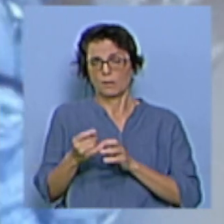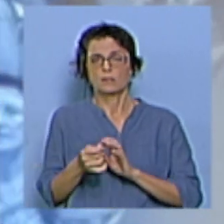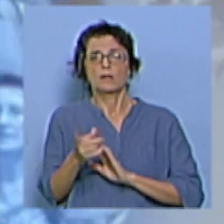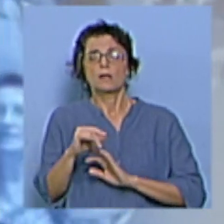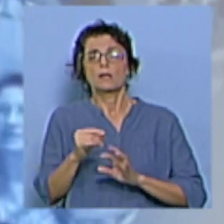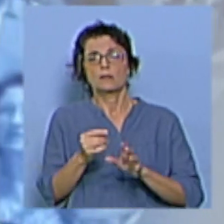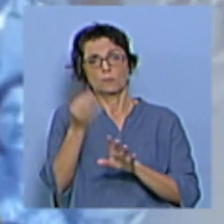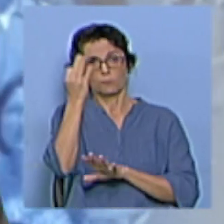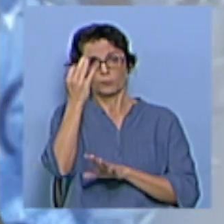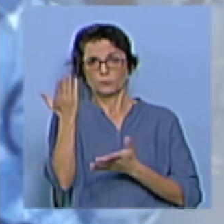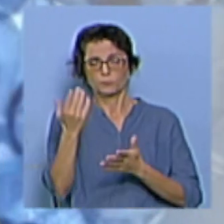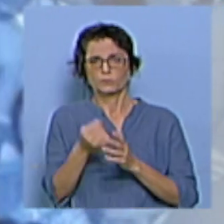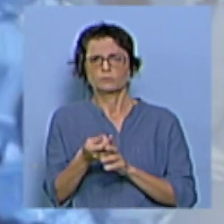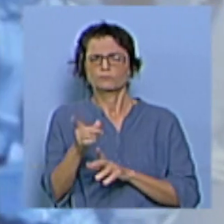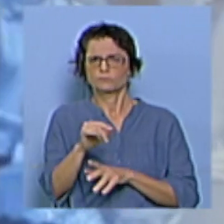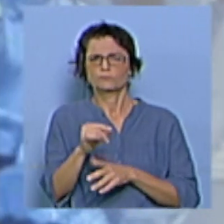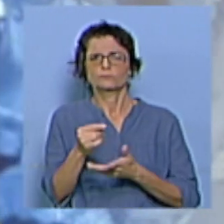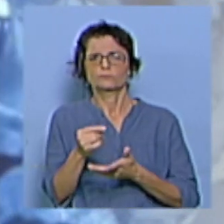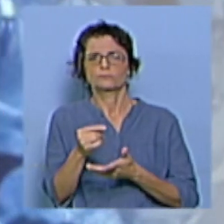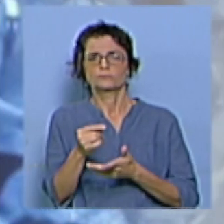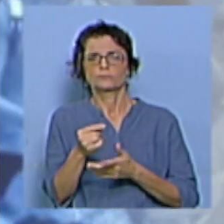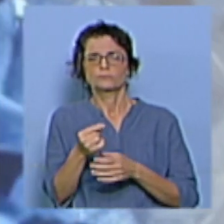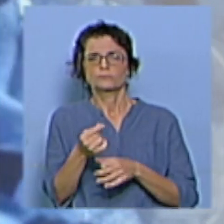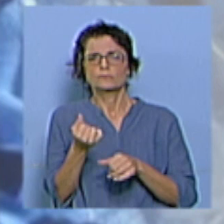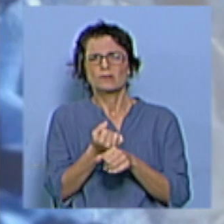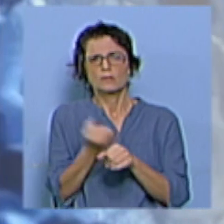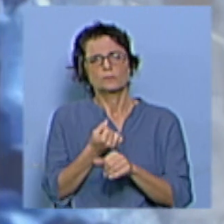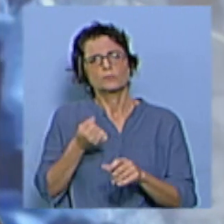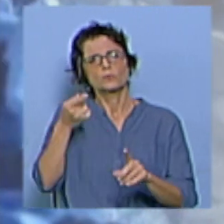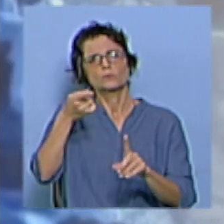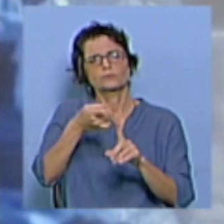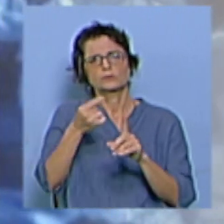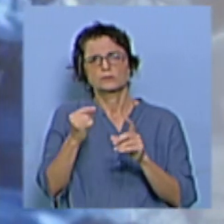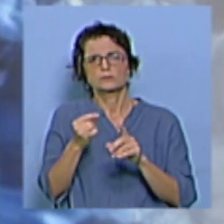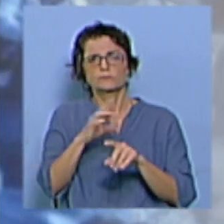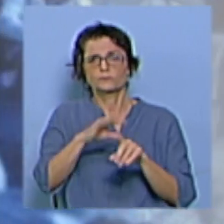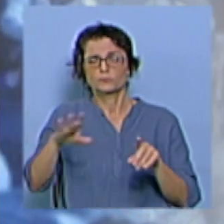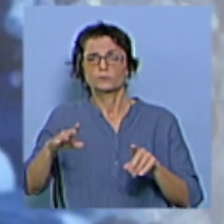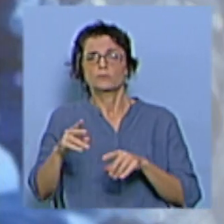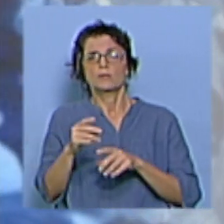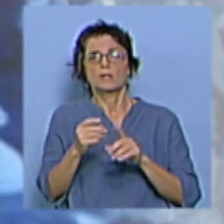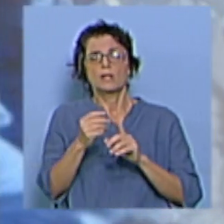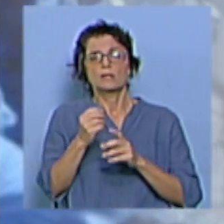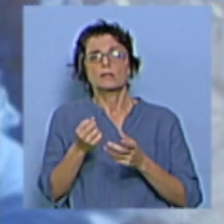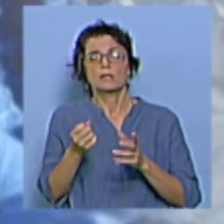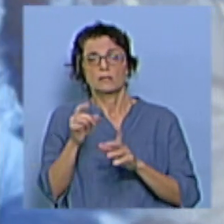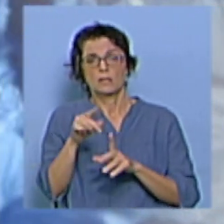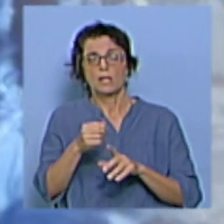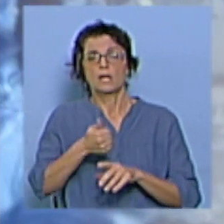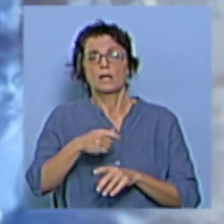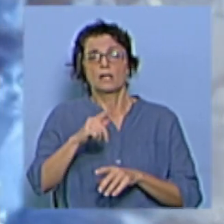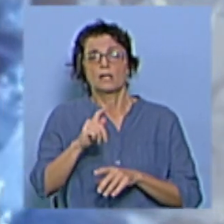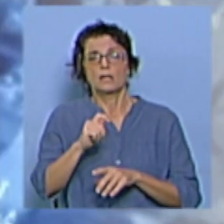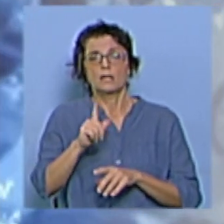do Porto, e depois reativou, como sabe, o Hospital de Belém para acolher casos